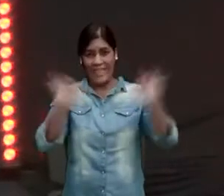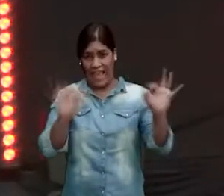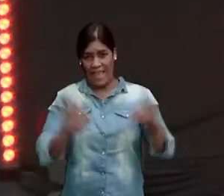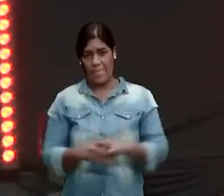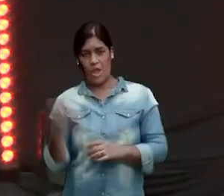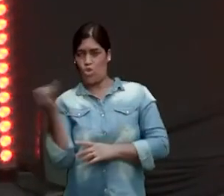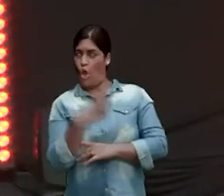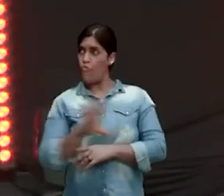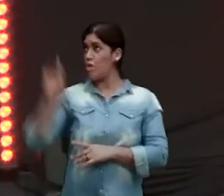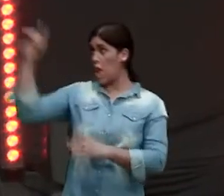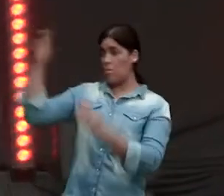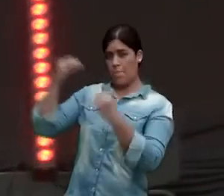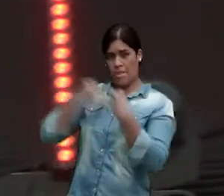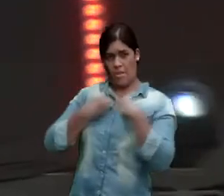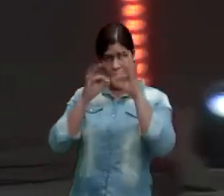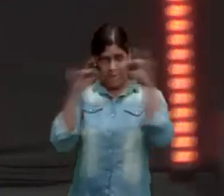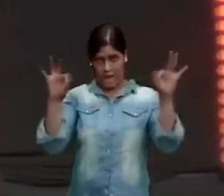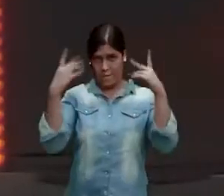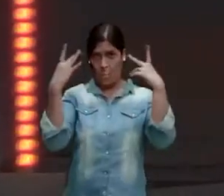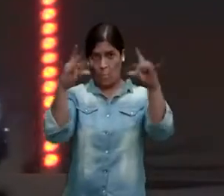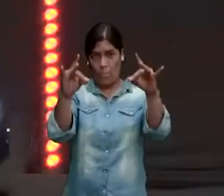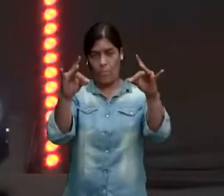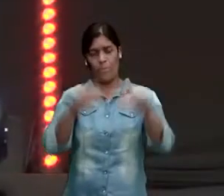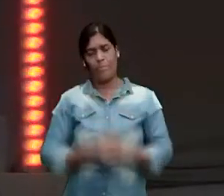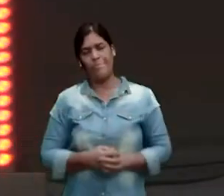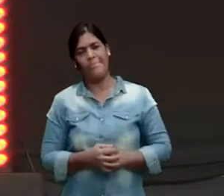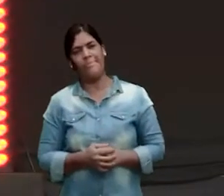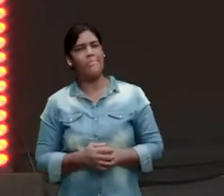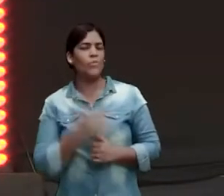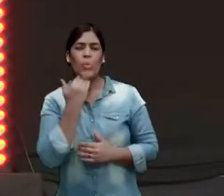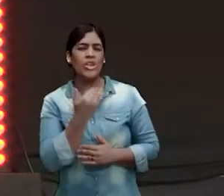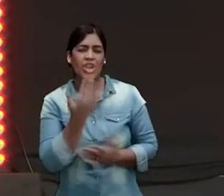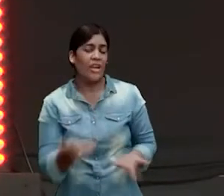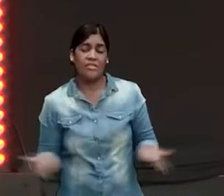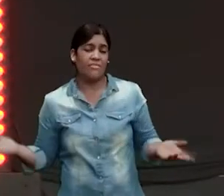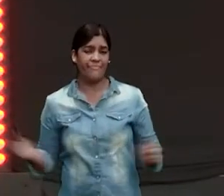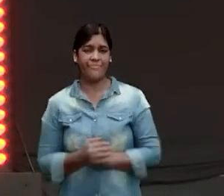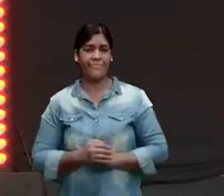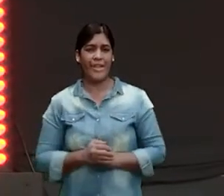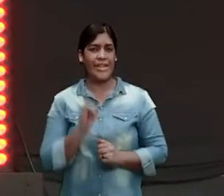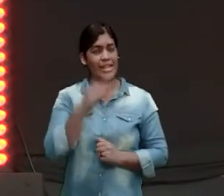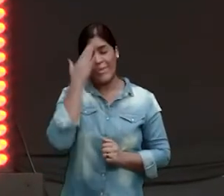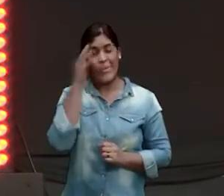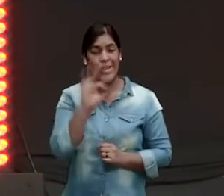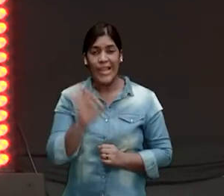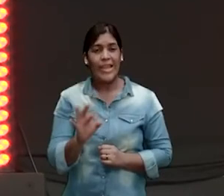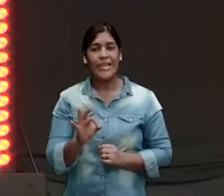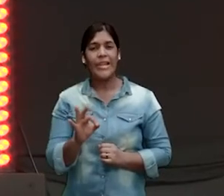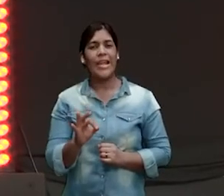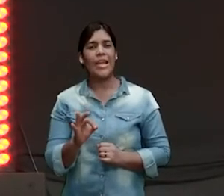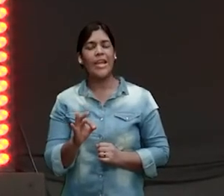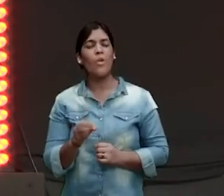bonitinho foi Deus que me deu eu vou adiantar Esse negócio todo se você não entender a